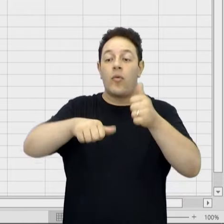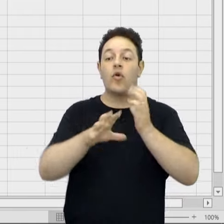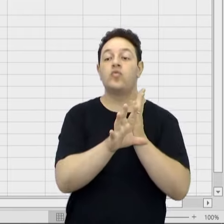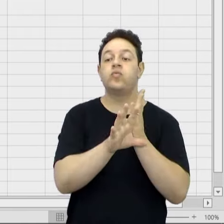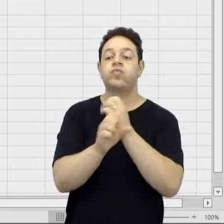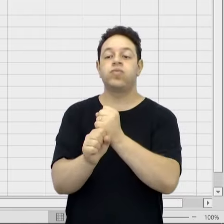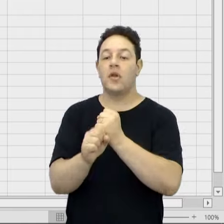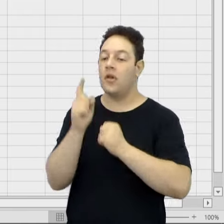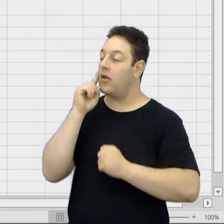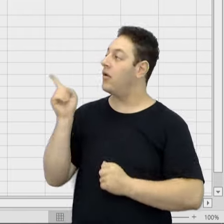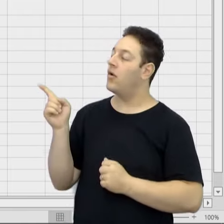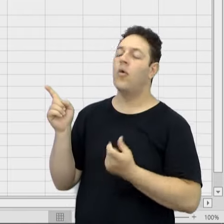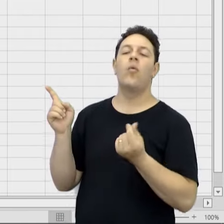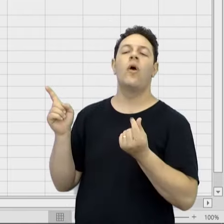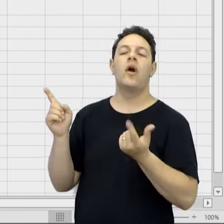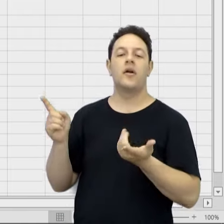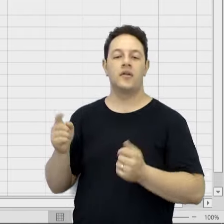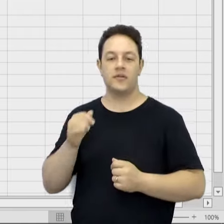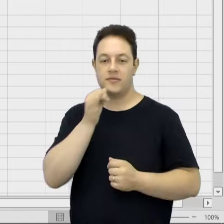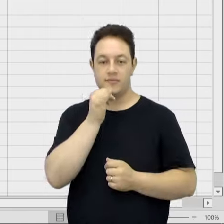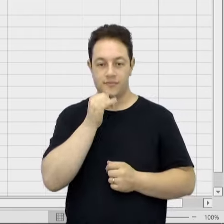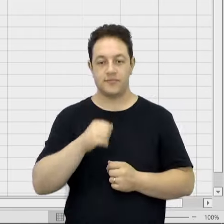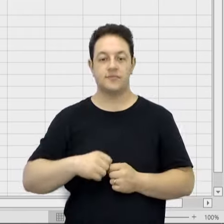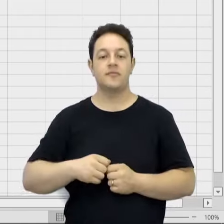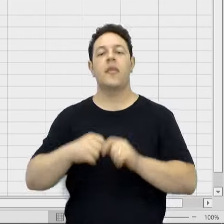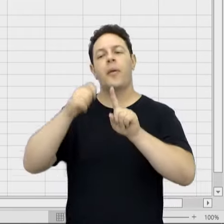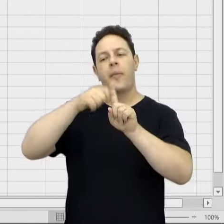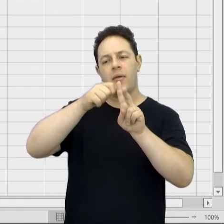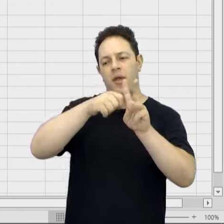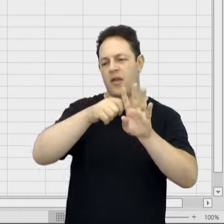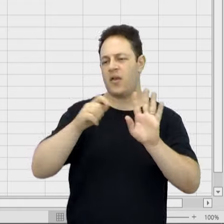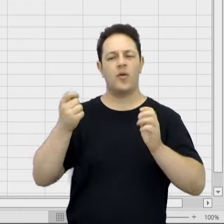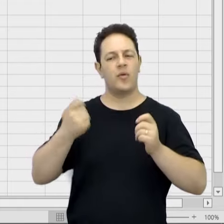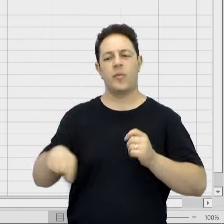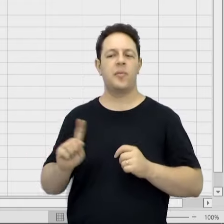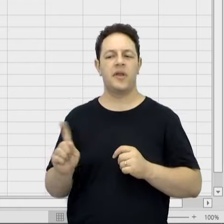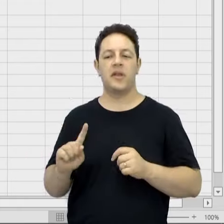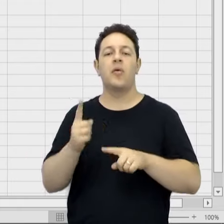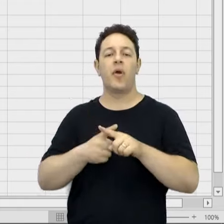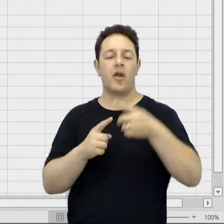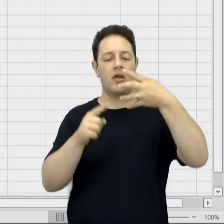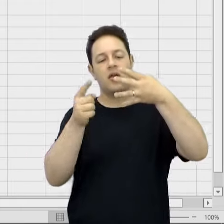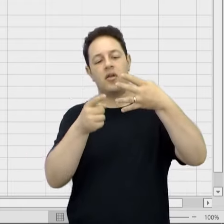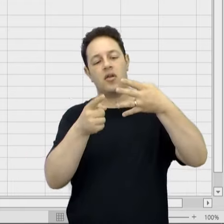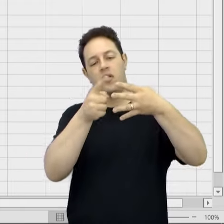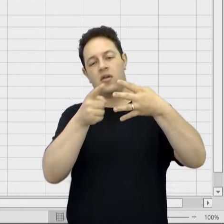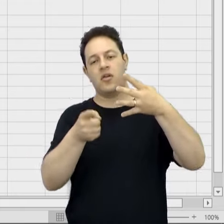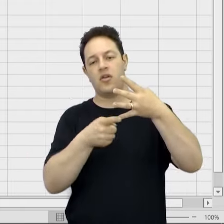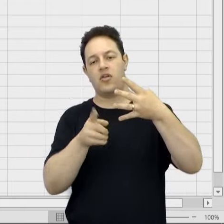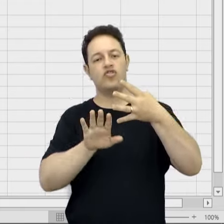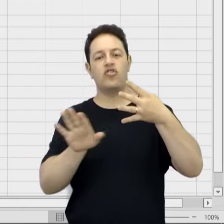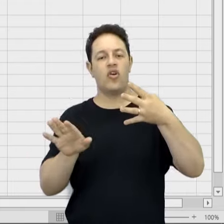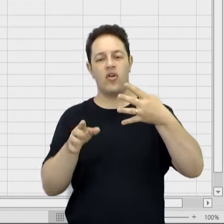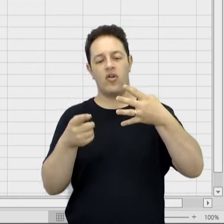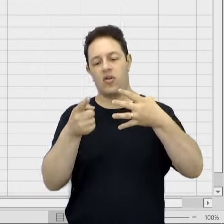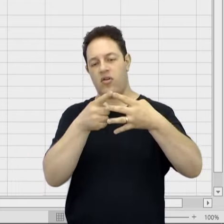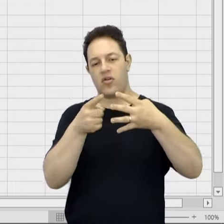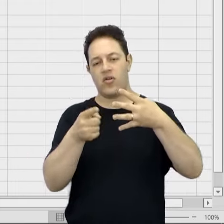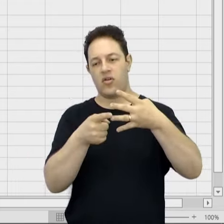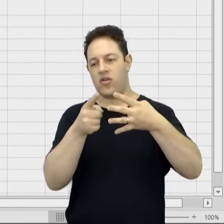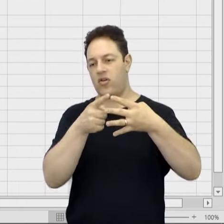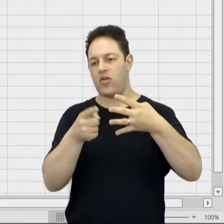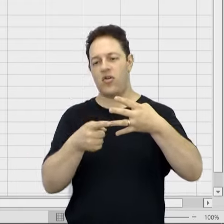total, quanto que eu vou gastar? O mensal eu não vou colocar, porque como a gente só tem dois valores e também é 100 mais 150,